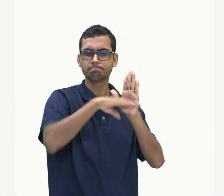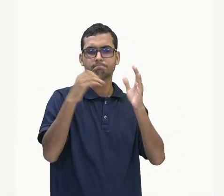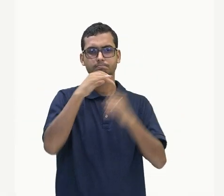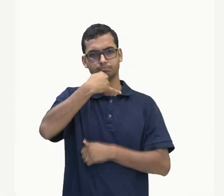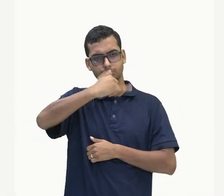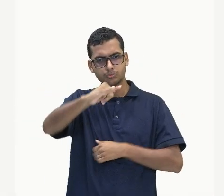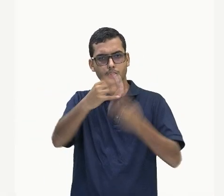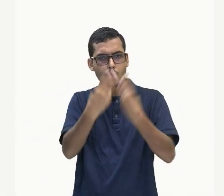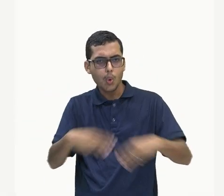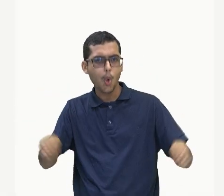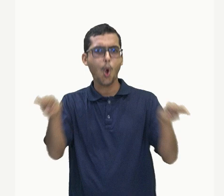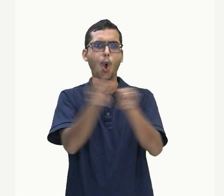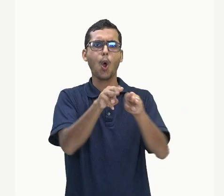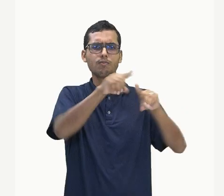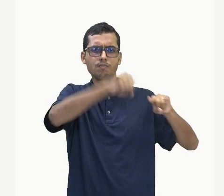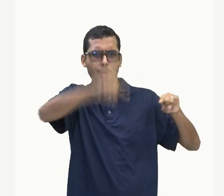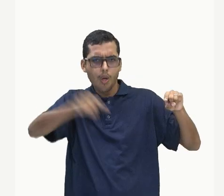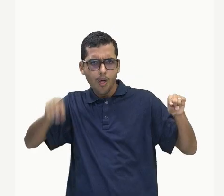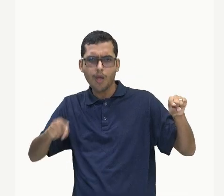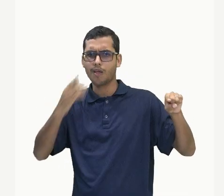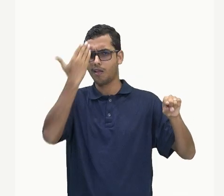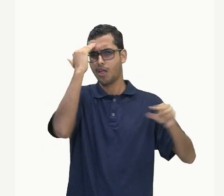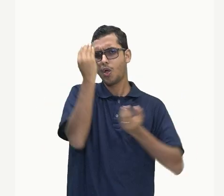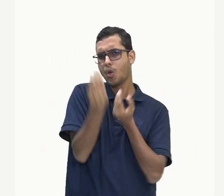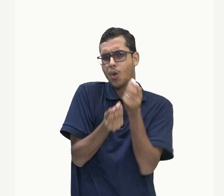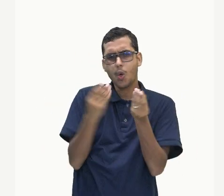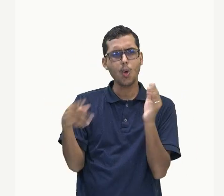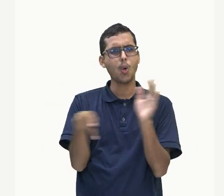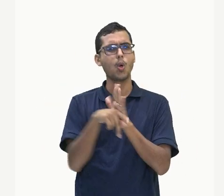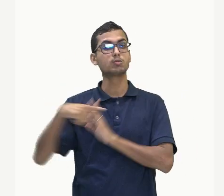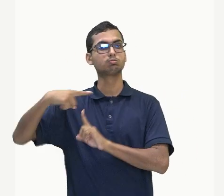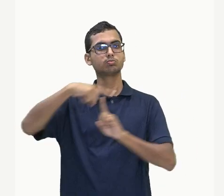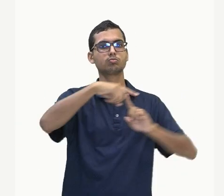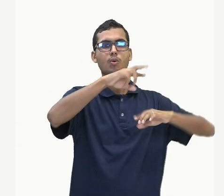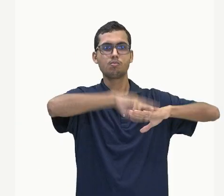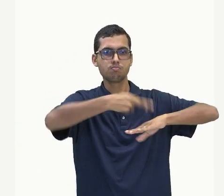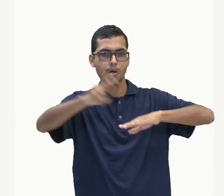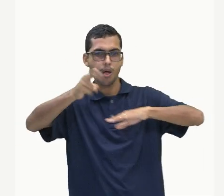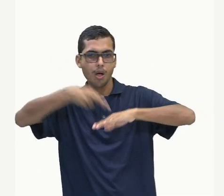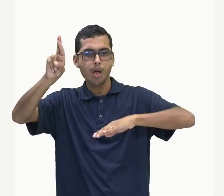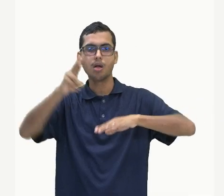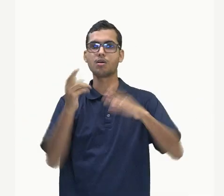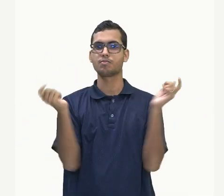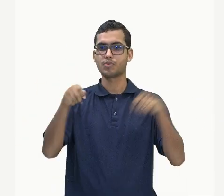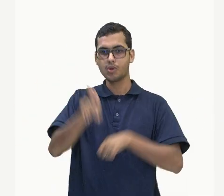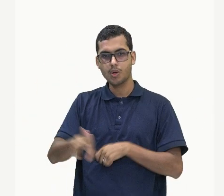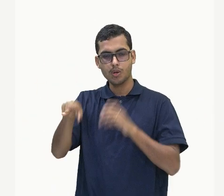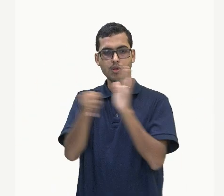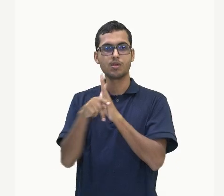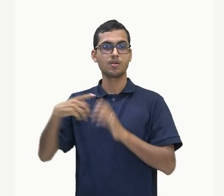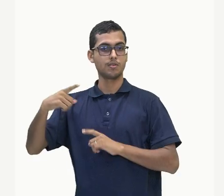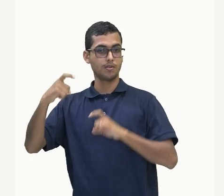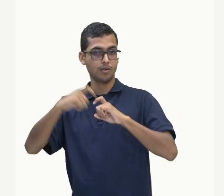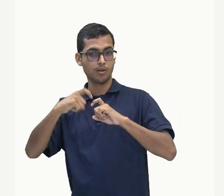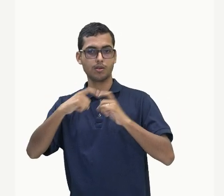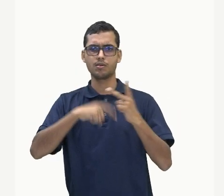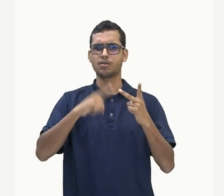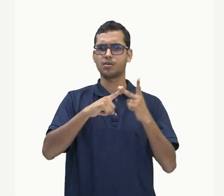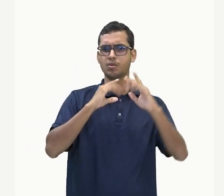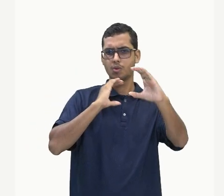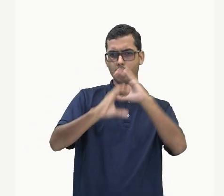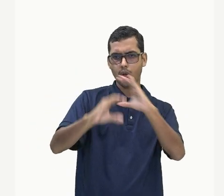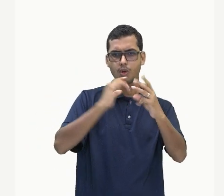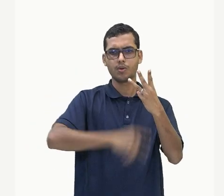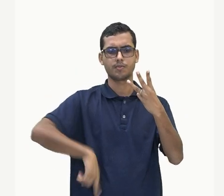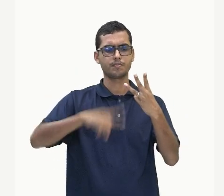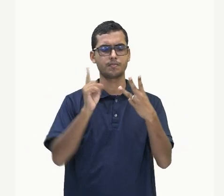classificação essencial para entendermos como cada tipo de radiação pode ser aplicado na medicina, na comunicação, na